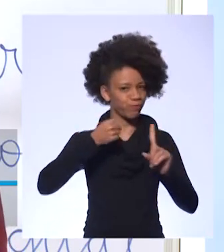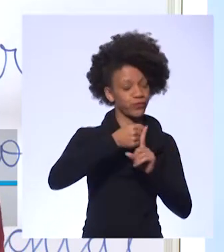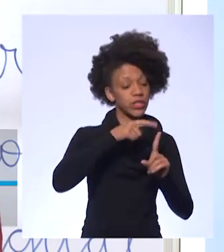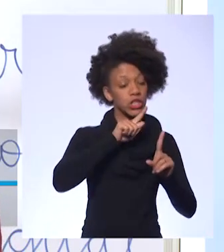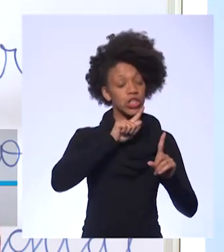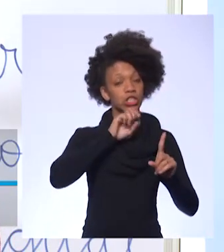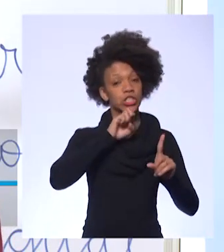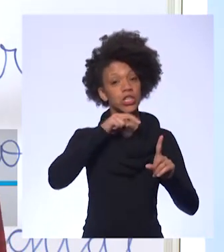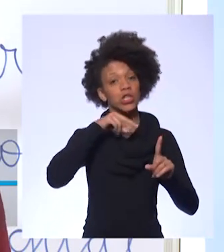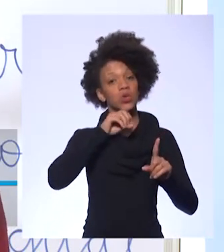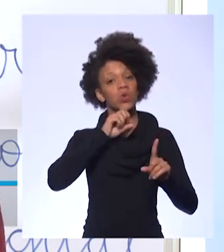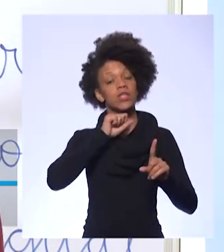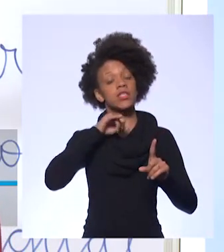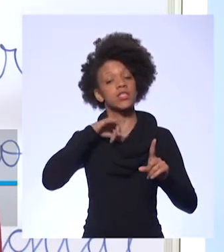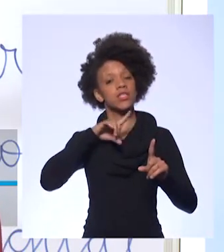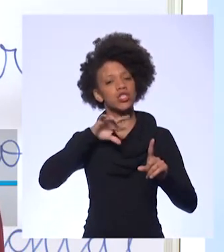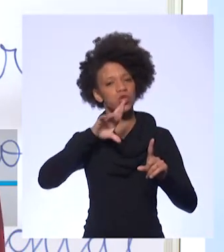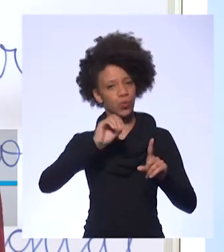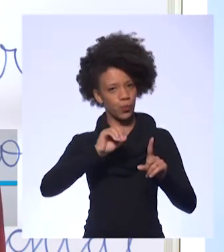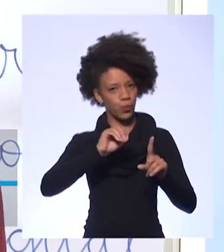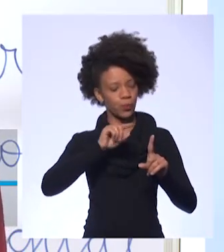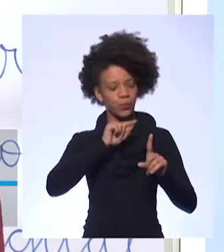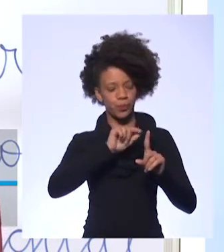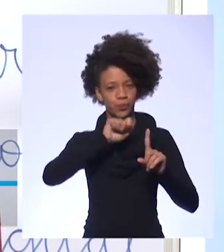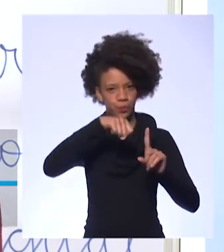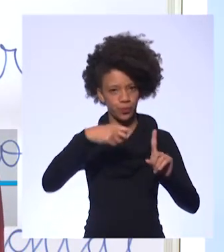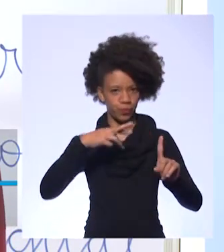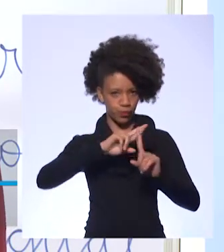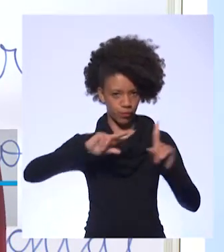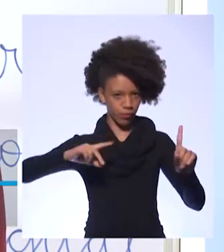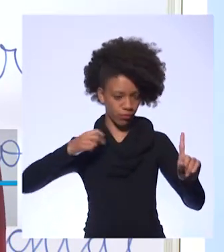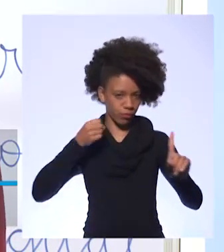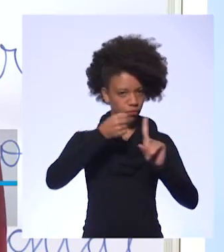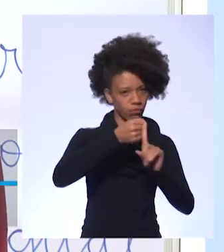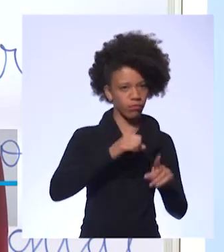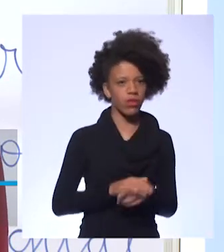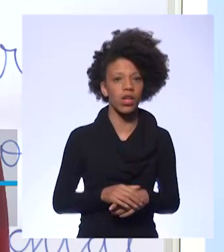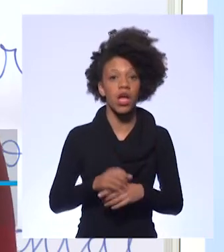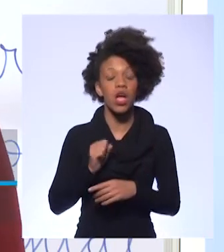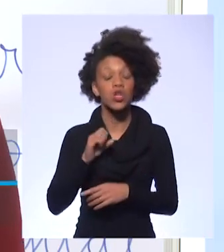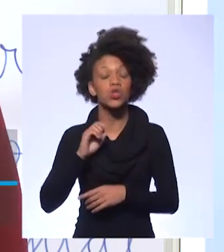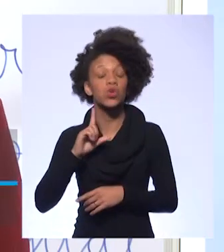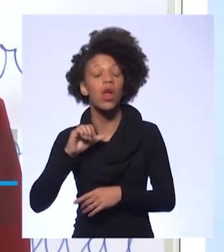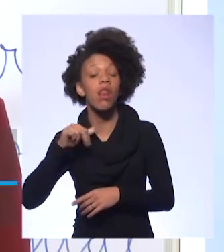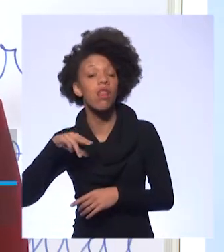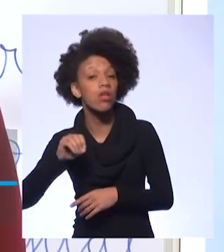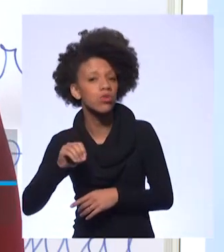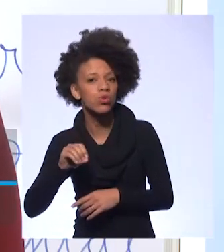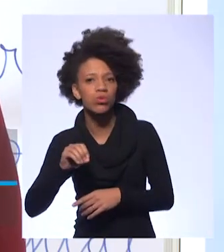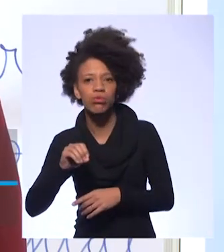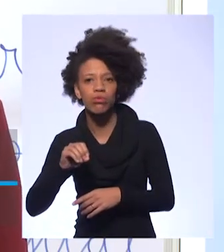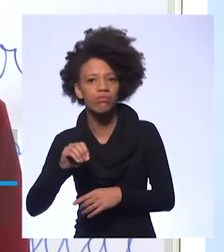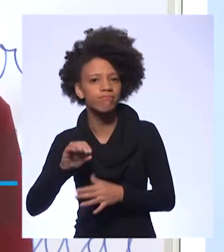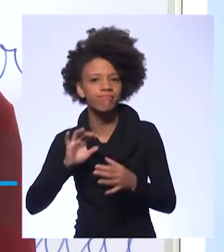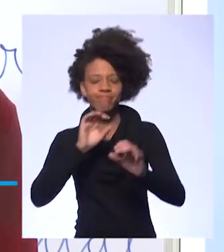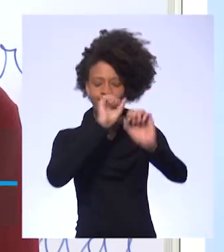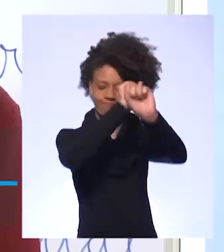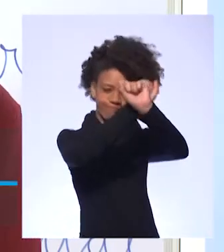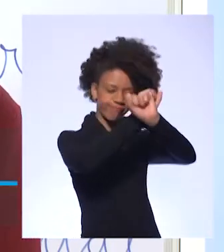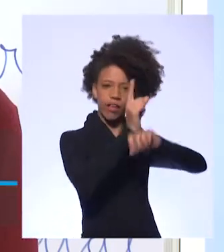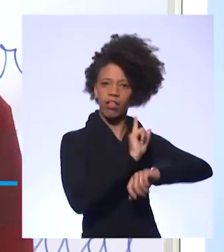alguns historiadores eles dizem que Solano López ele não se rende e momento algum e ele começa a fugir